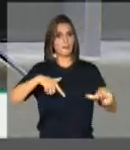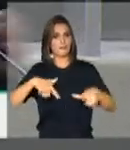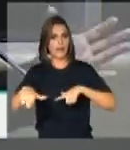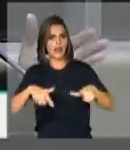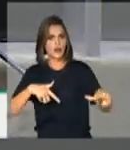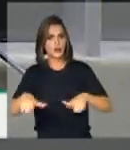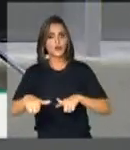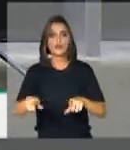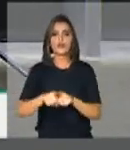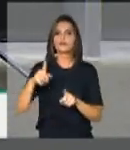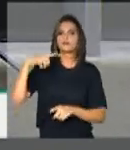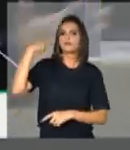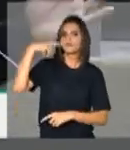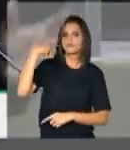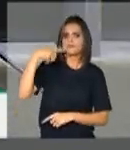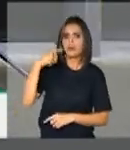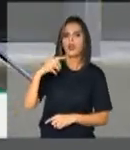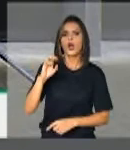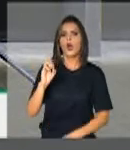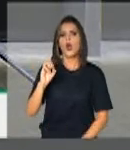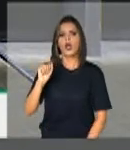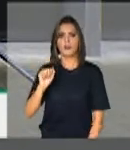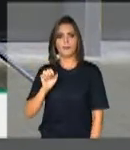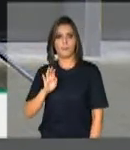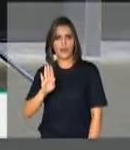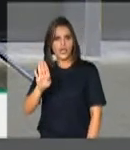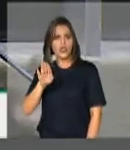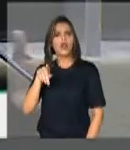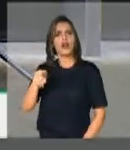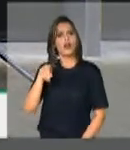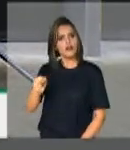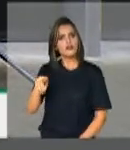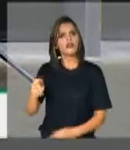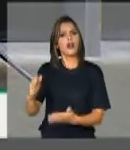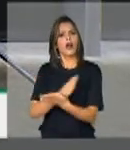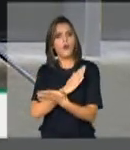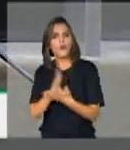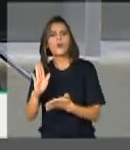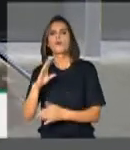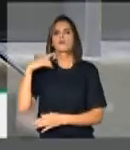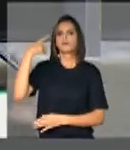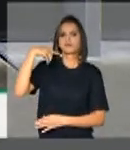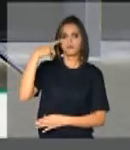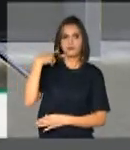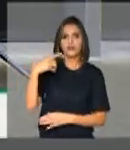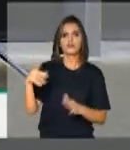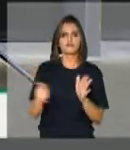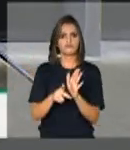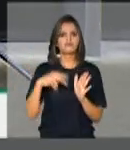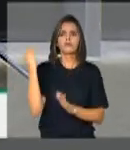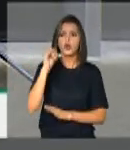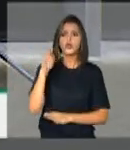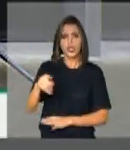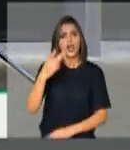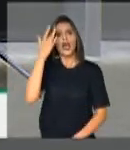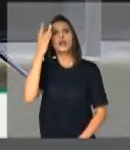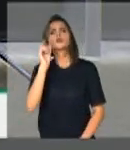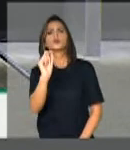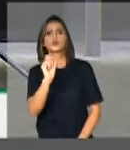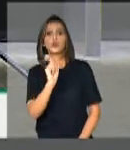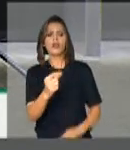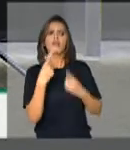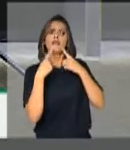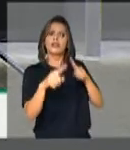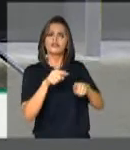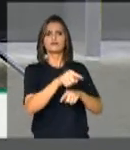de advogados, como da Ordem dos Advogados do Brasil, parte da Ordem dos Advogados do Brasil, advogados importantes, que fazem esta